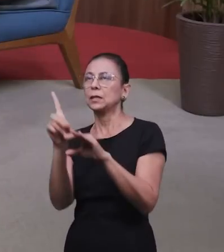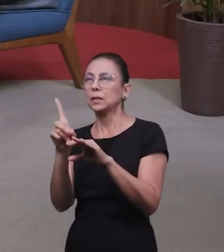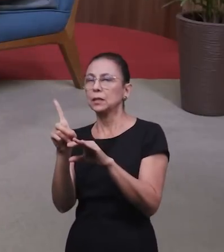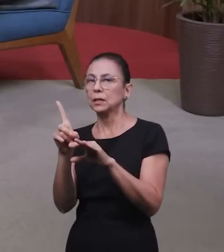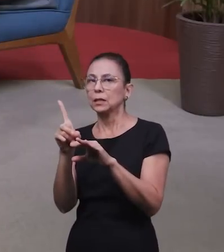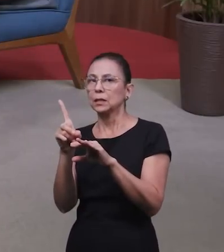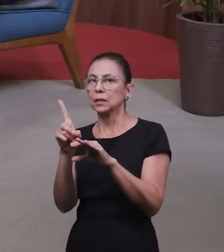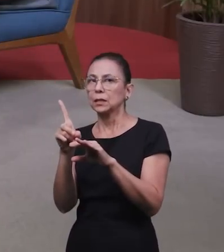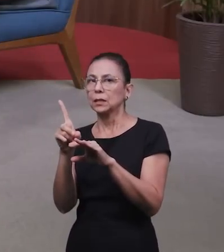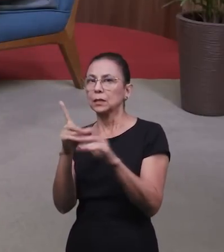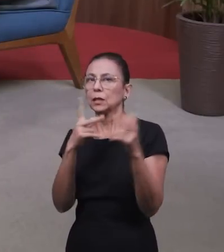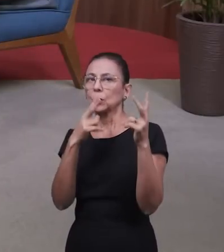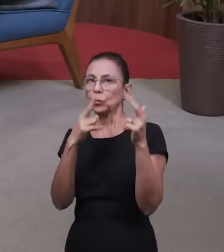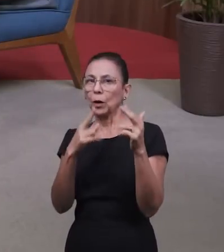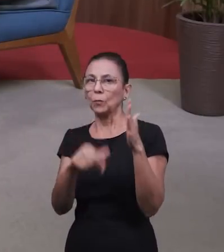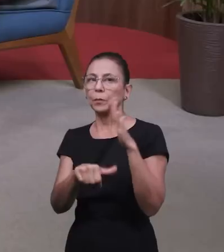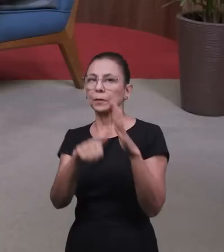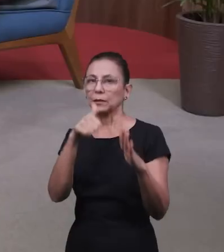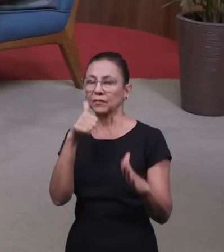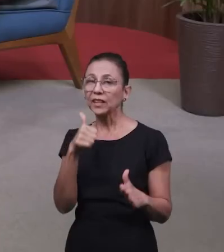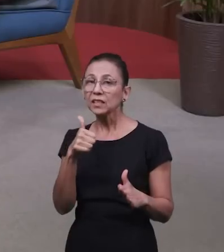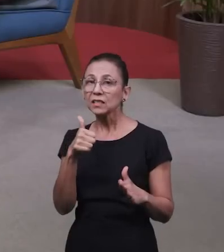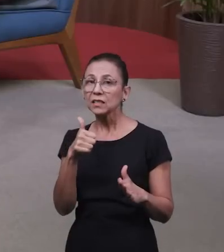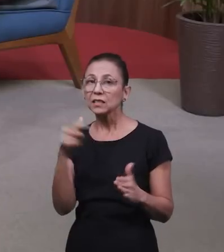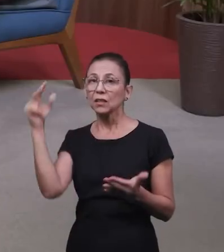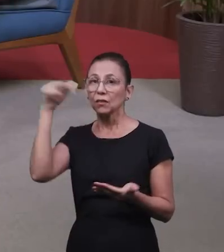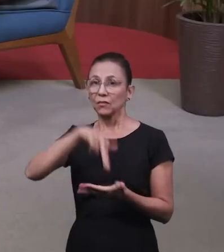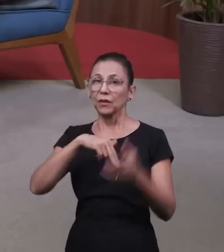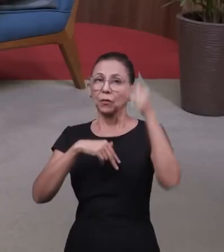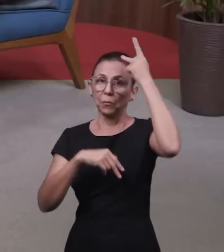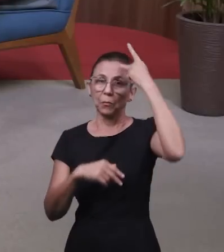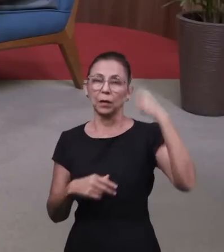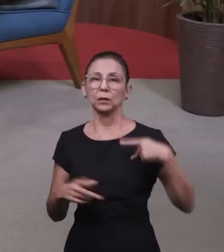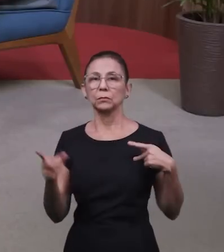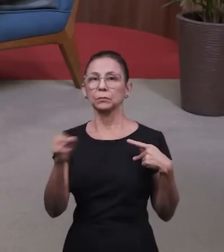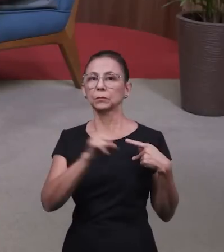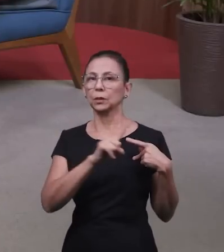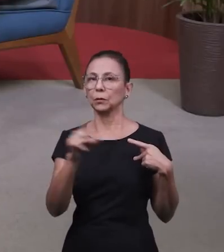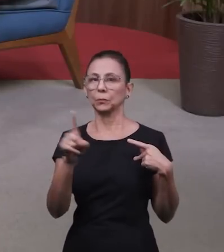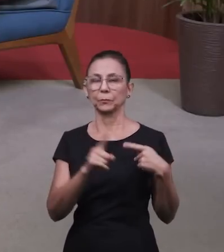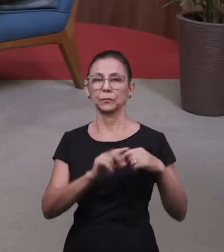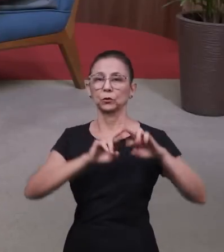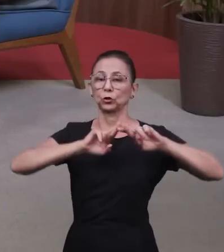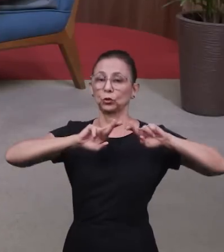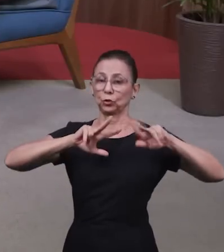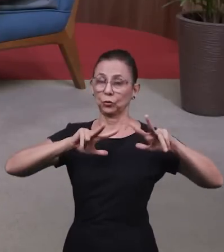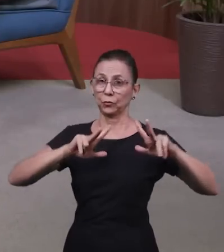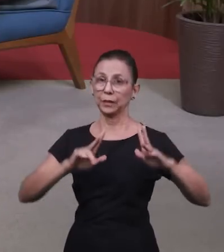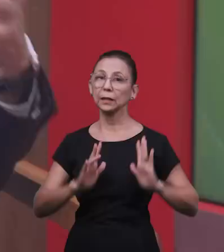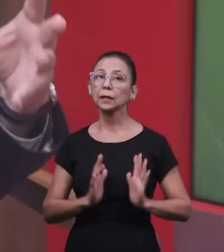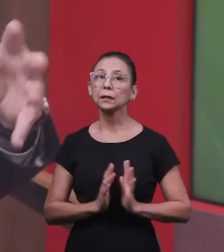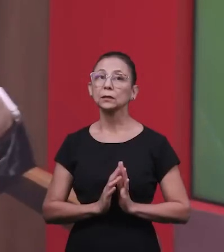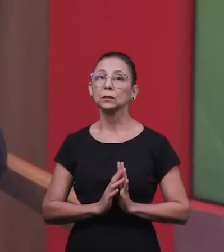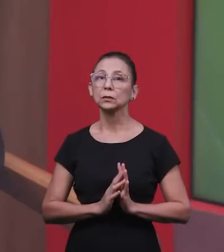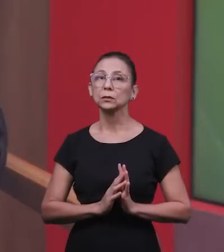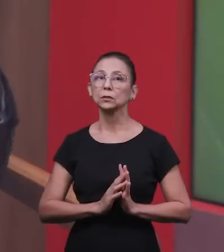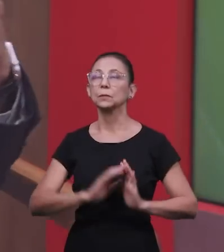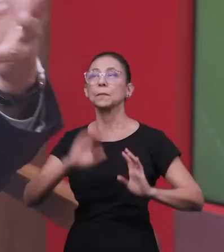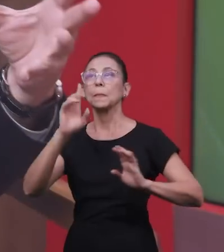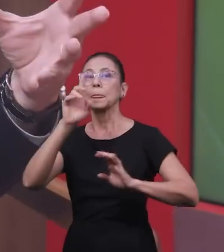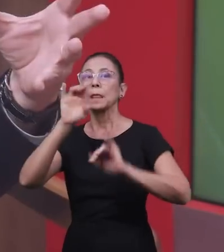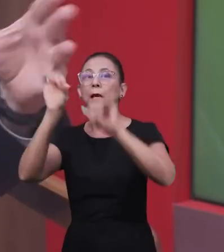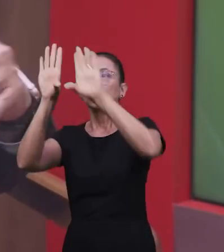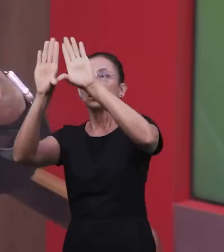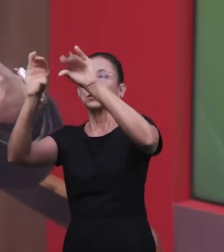atrás praticamente, que ele veio como homem. Ele vai vir sobre as nuvens, com poder e